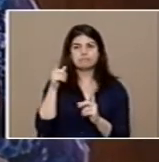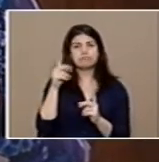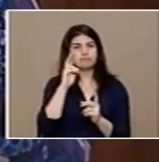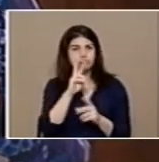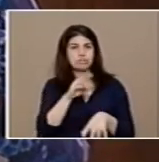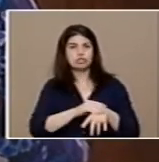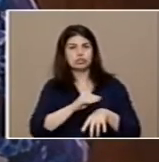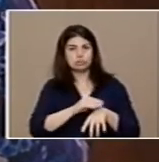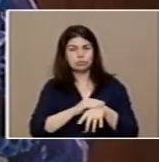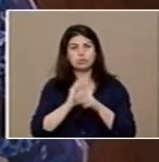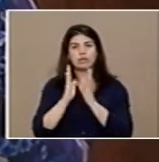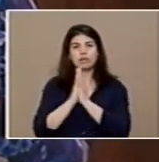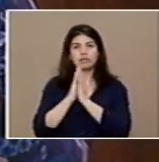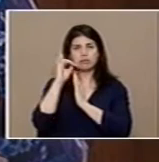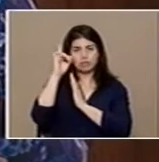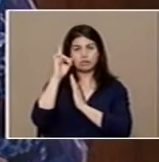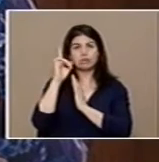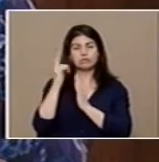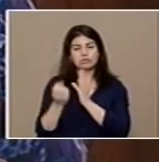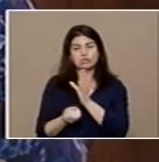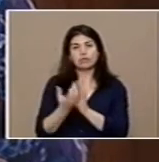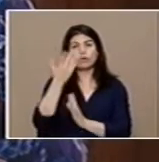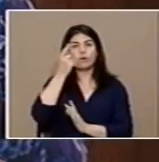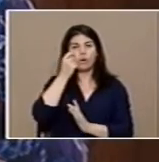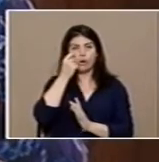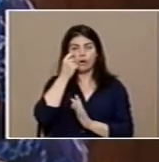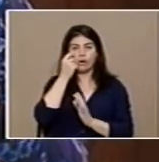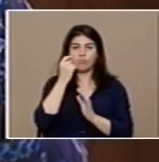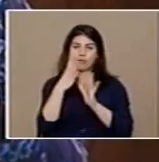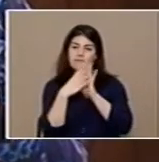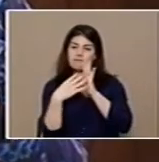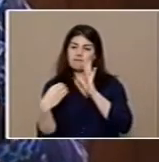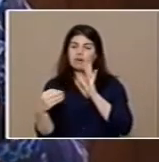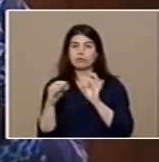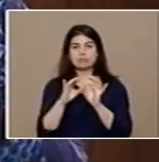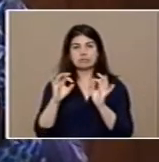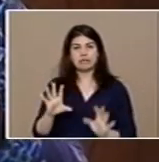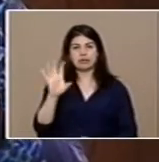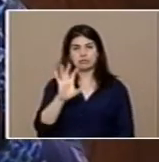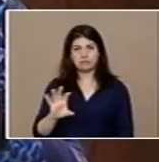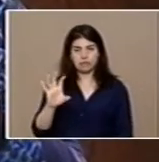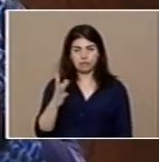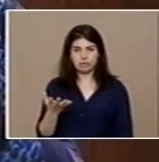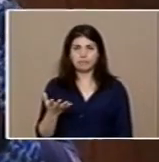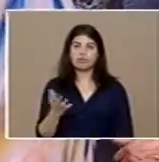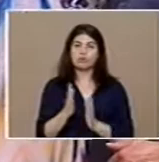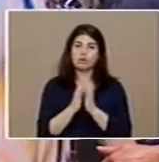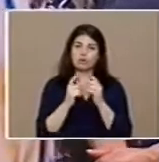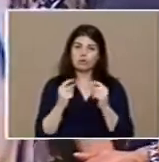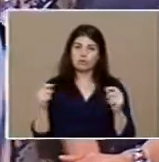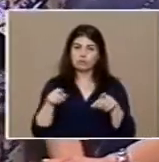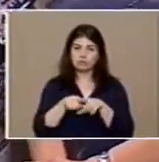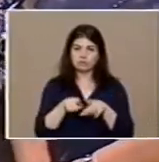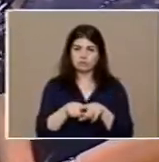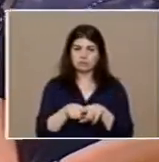de Deus que criou o homem à sua imagem Oremos irmãos e